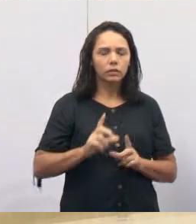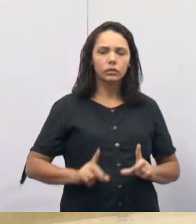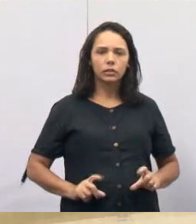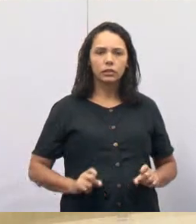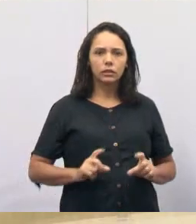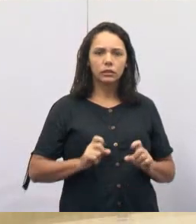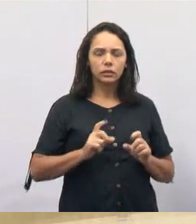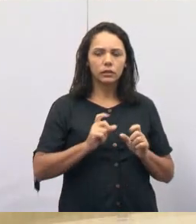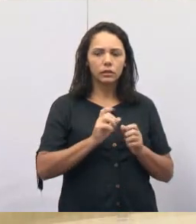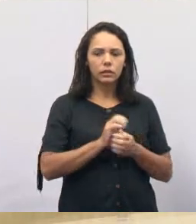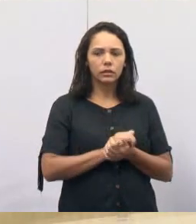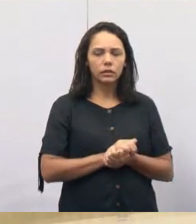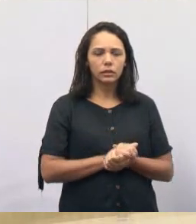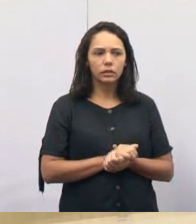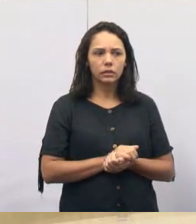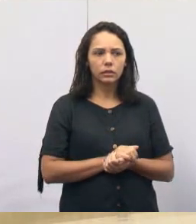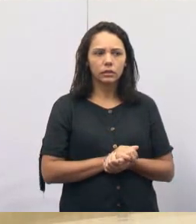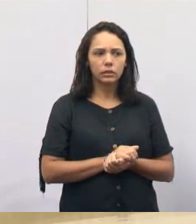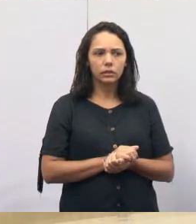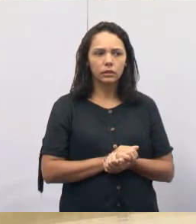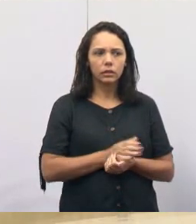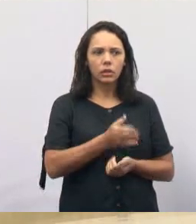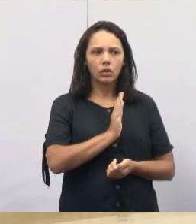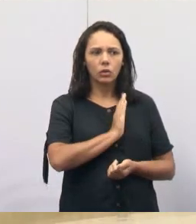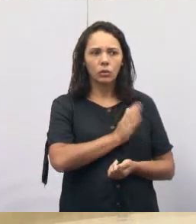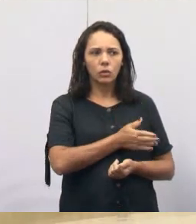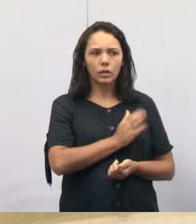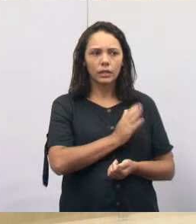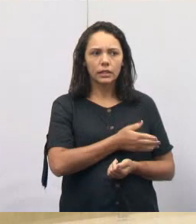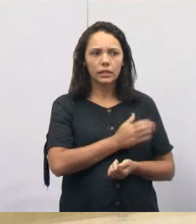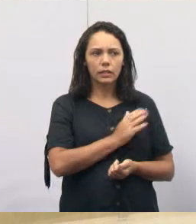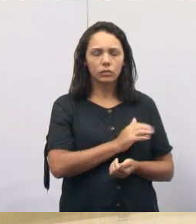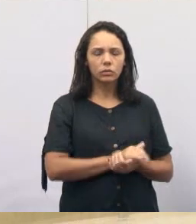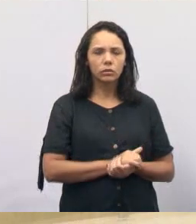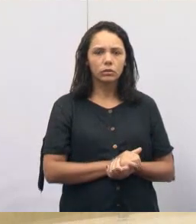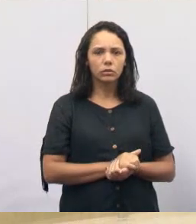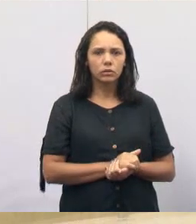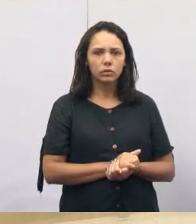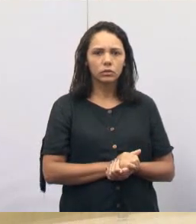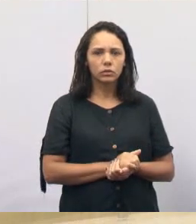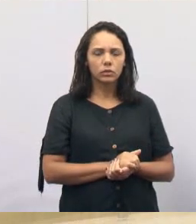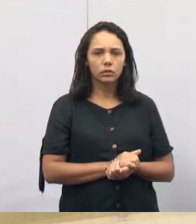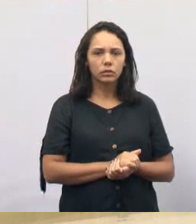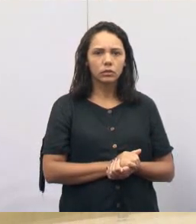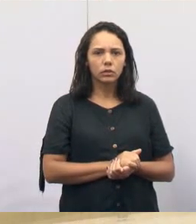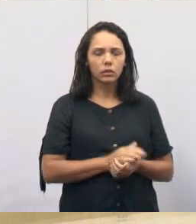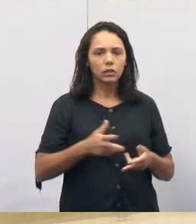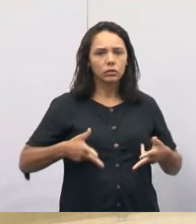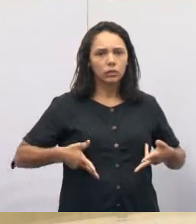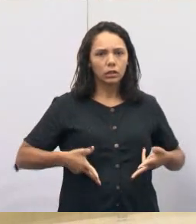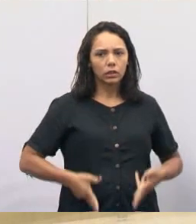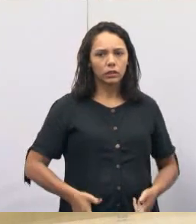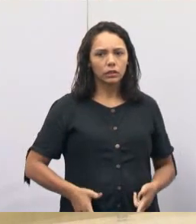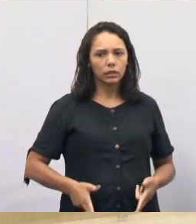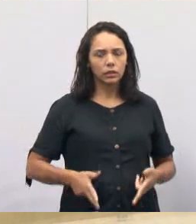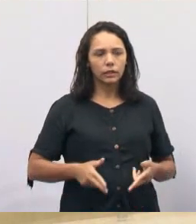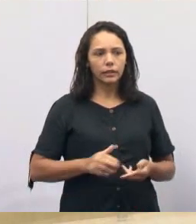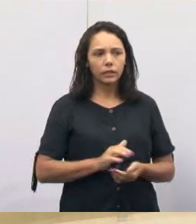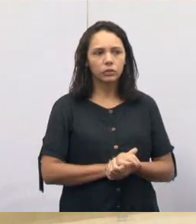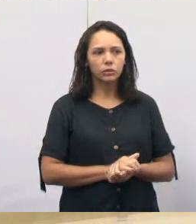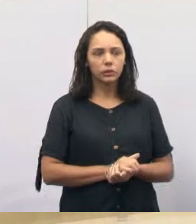angiologia vascular, avaliação da comissão para laqueadura, avaliação da comissão